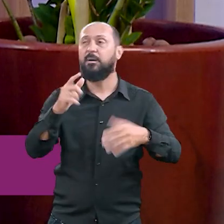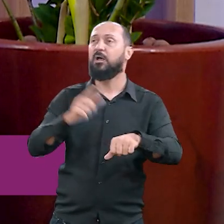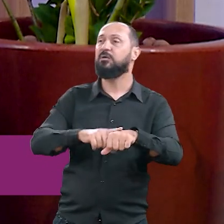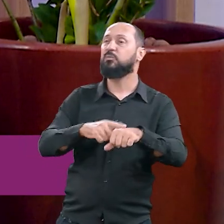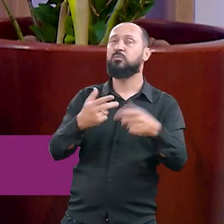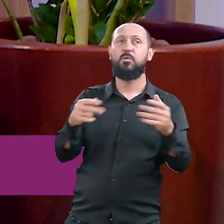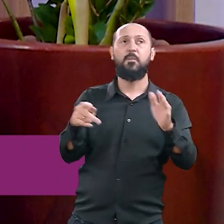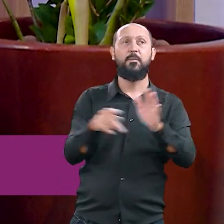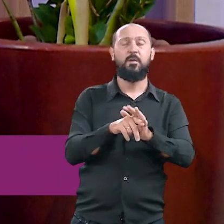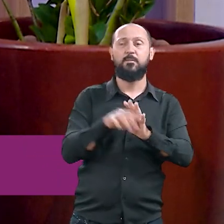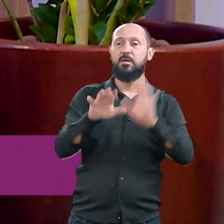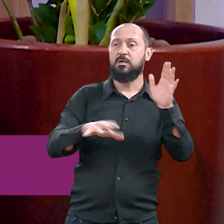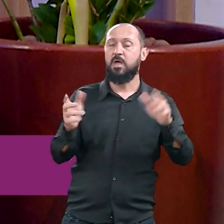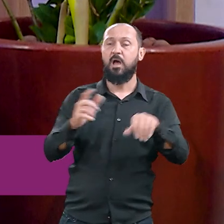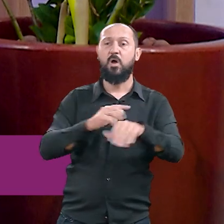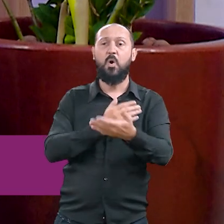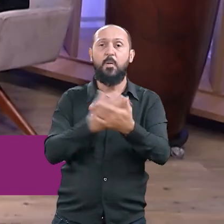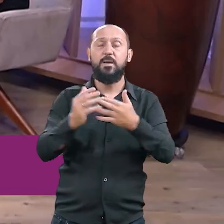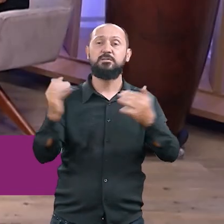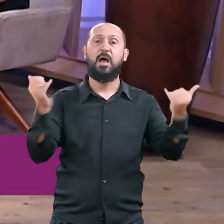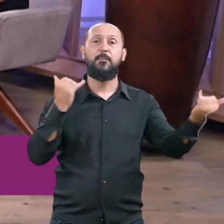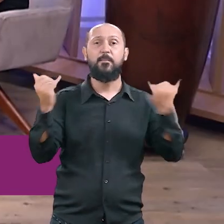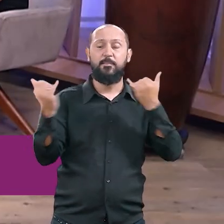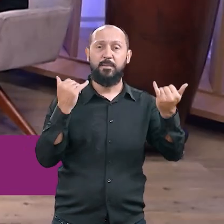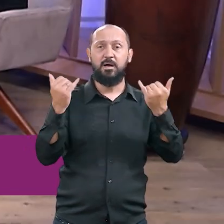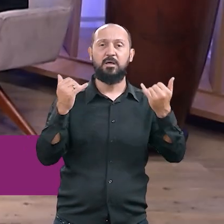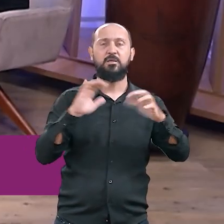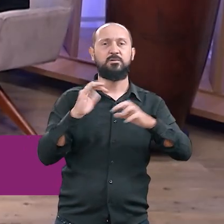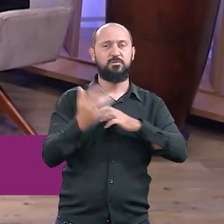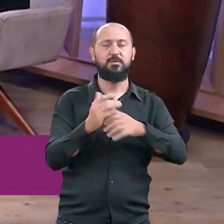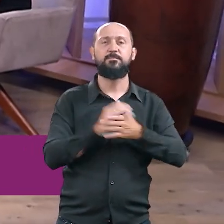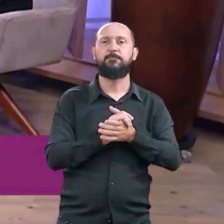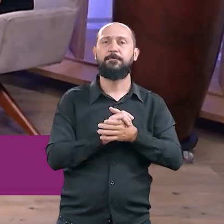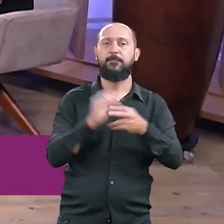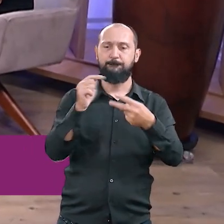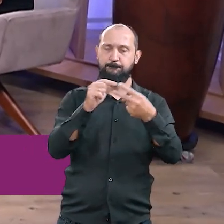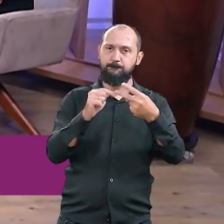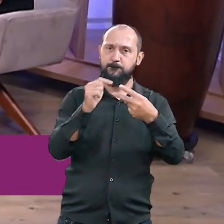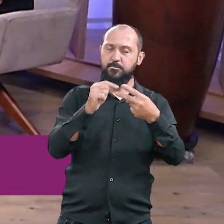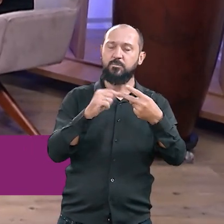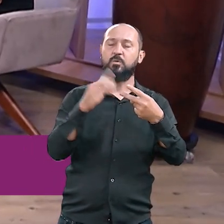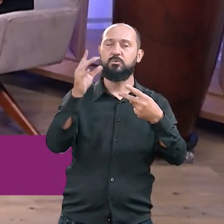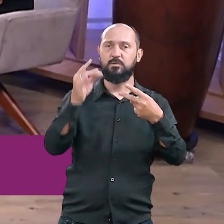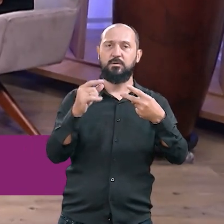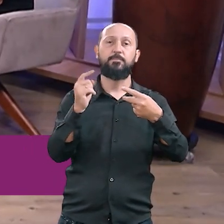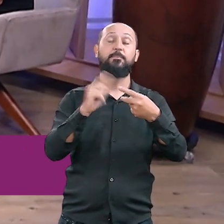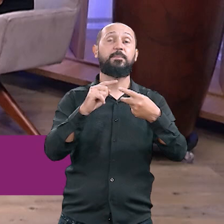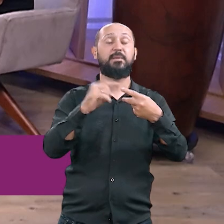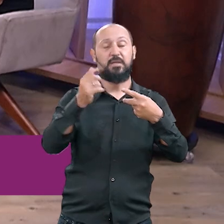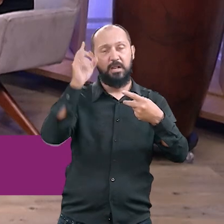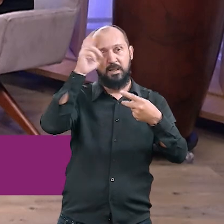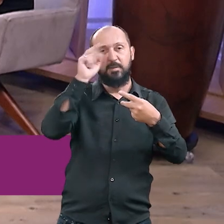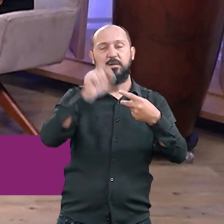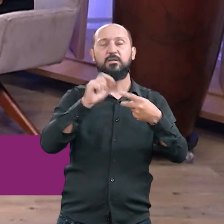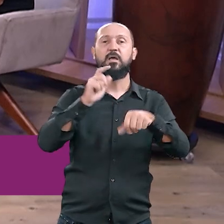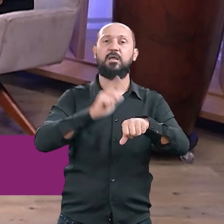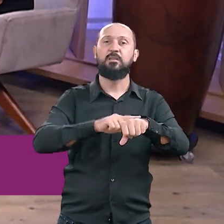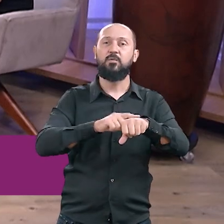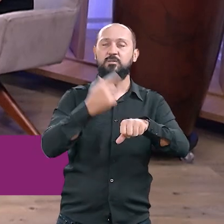conversas. Se você quiser, você pode ir lá excluir uma conversa específica que você quer que ela não guarde. Então, acho que esse é um ponto interessante de colocar.